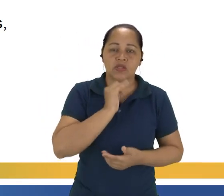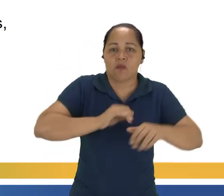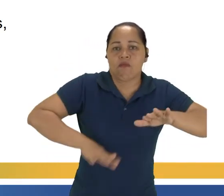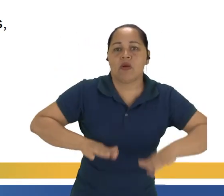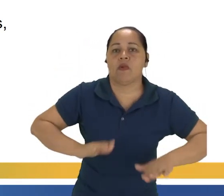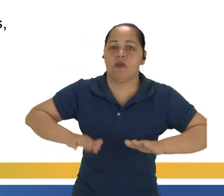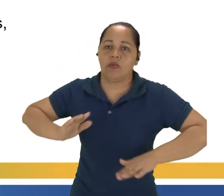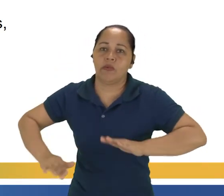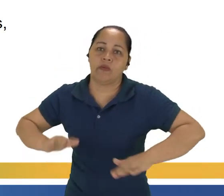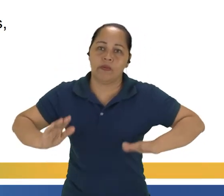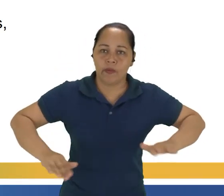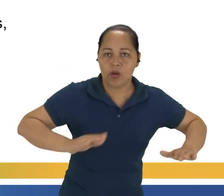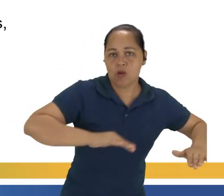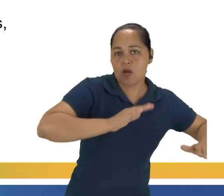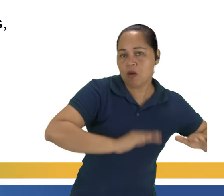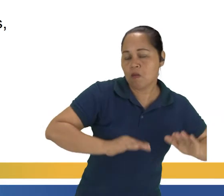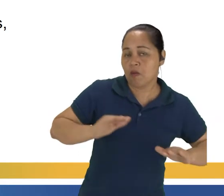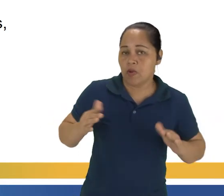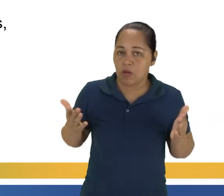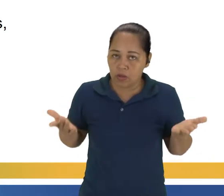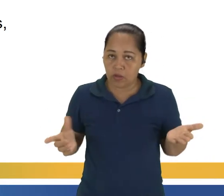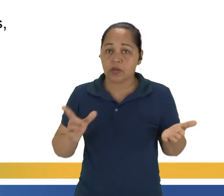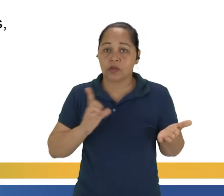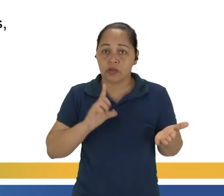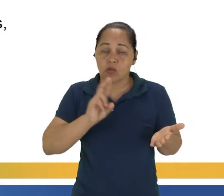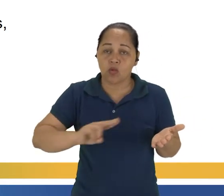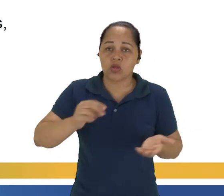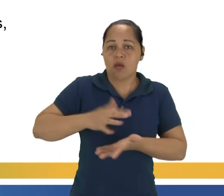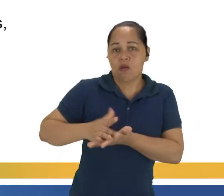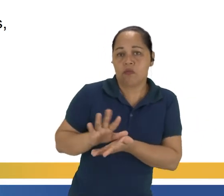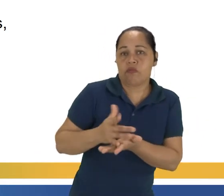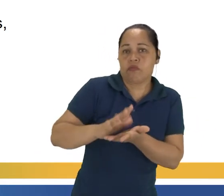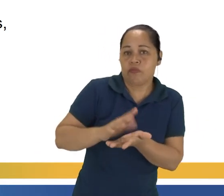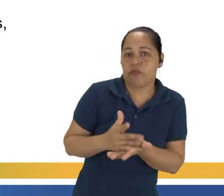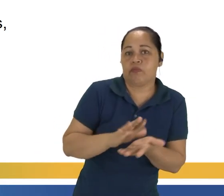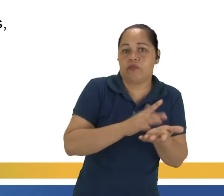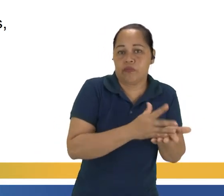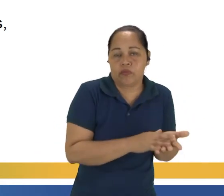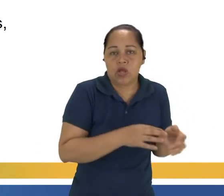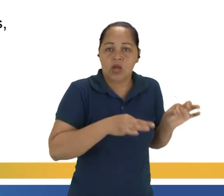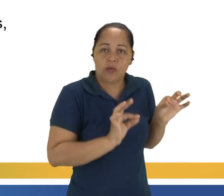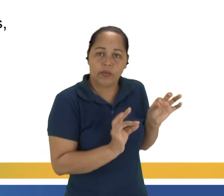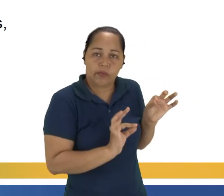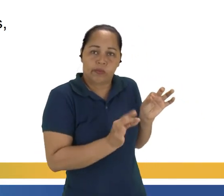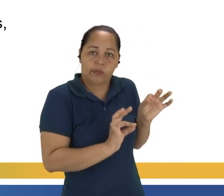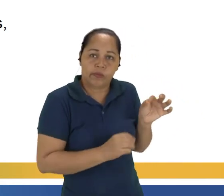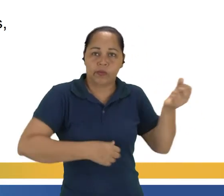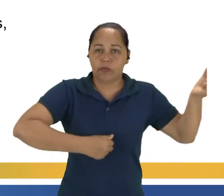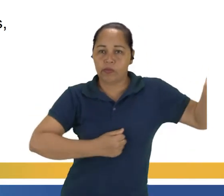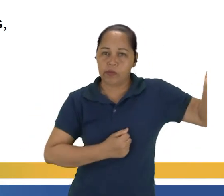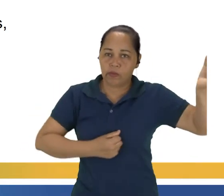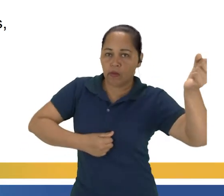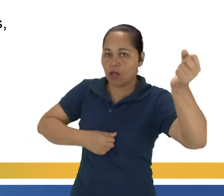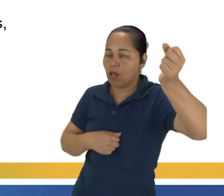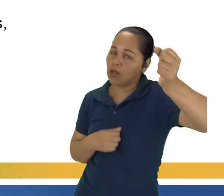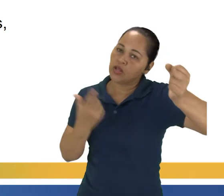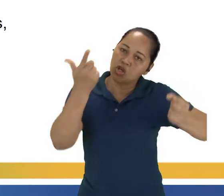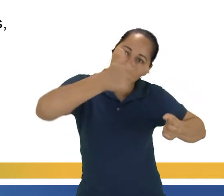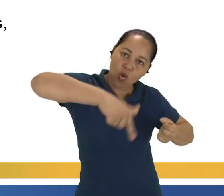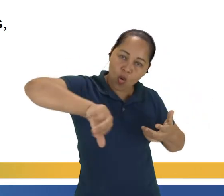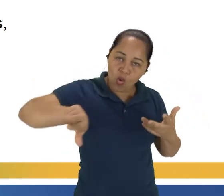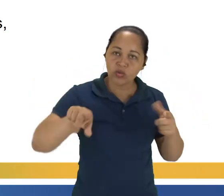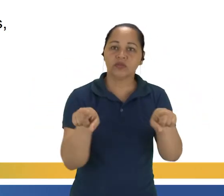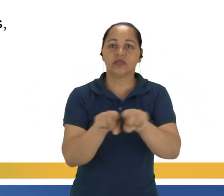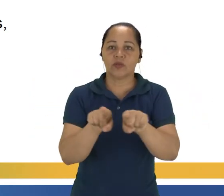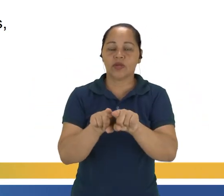batuque, pela musicalidade, né? Samba, maracatu, jexá, machixe, lambada, carimbó, entre outros,